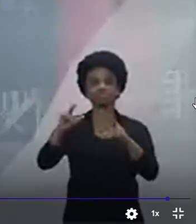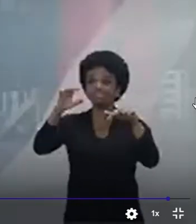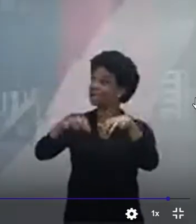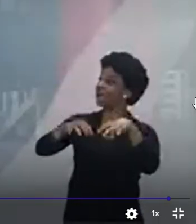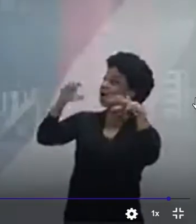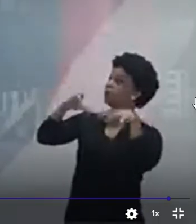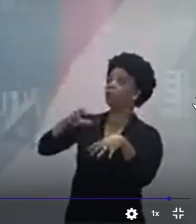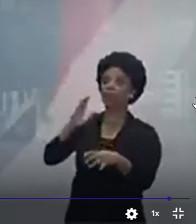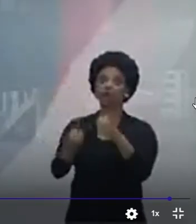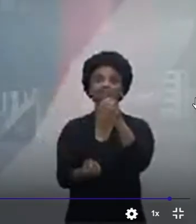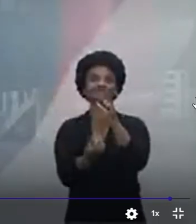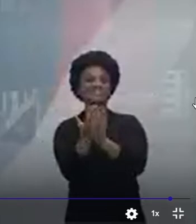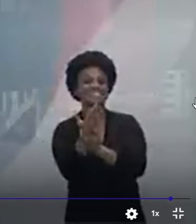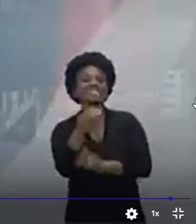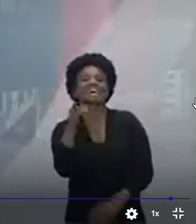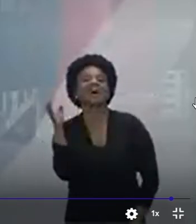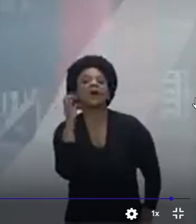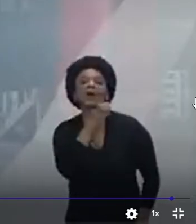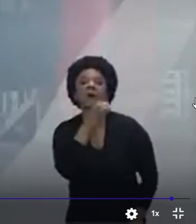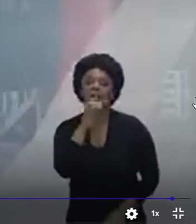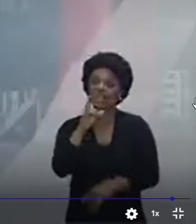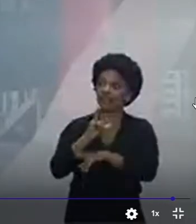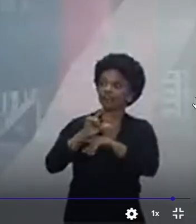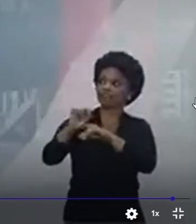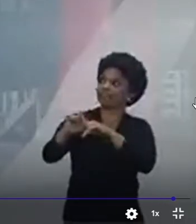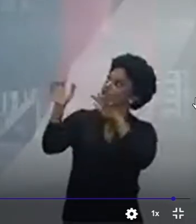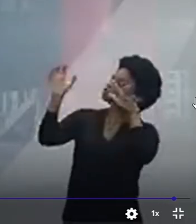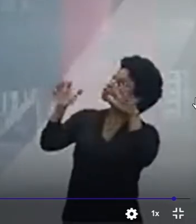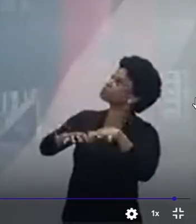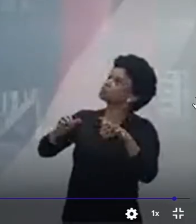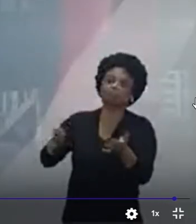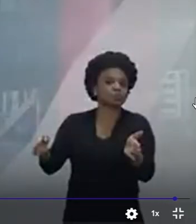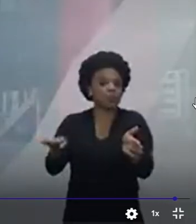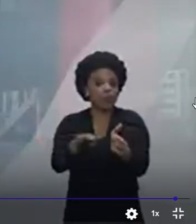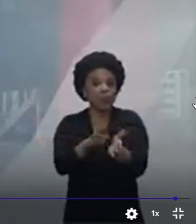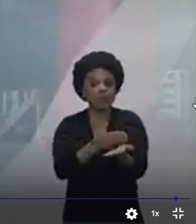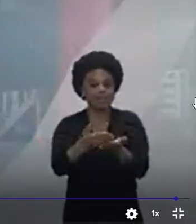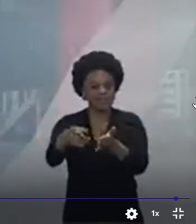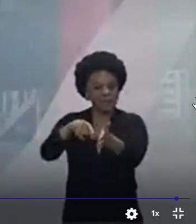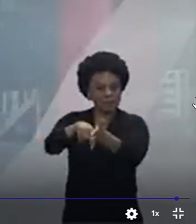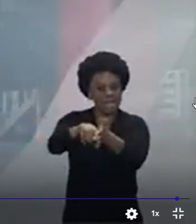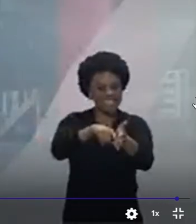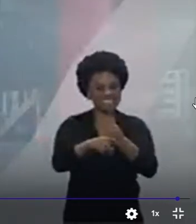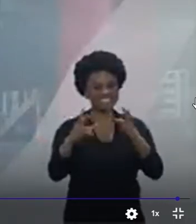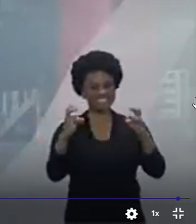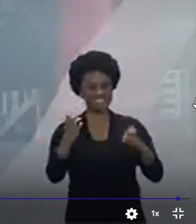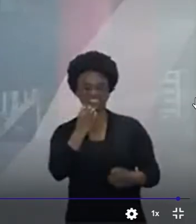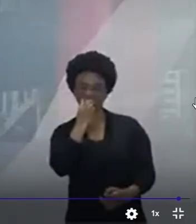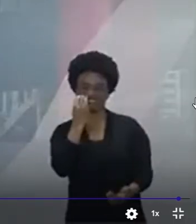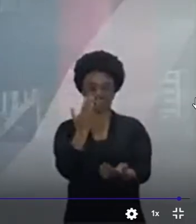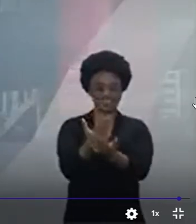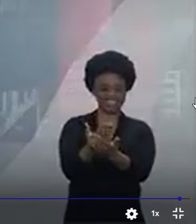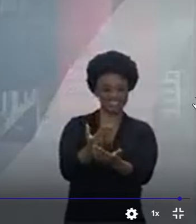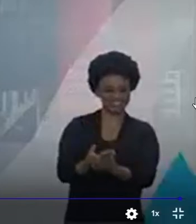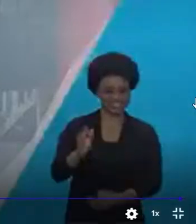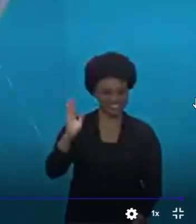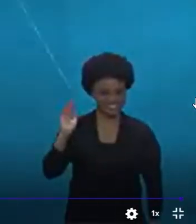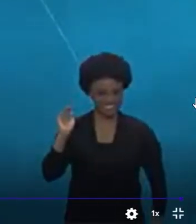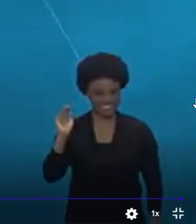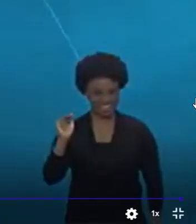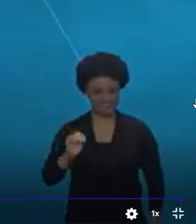aparece. Bom, deixa eu correr para escapar desse temporal que vem vindo. Pesquise mais sobre o assunto. Bons estudos e até a